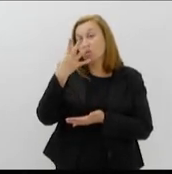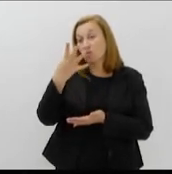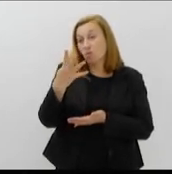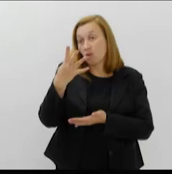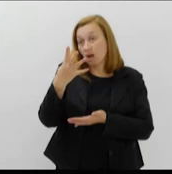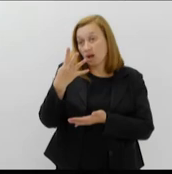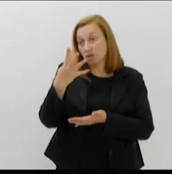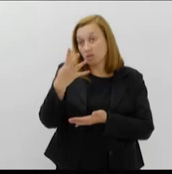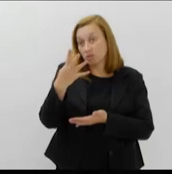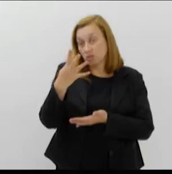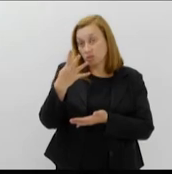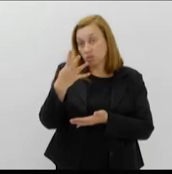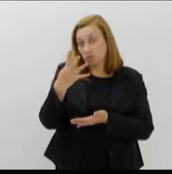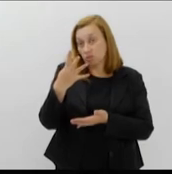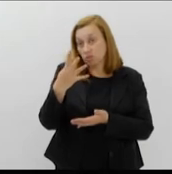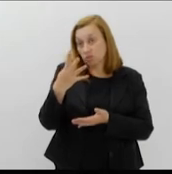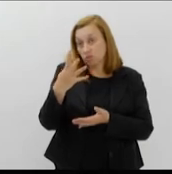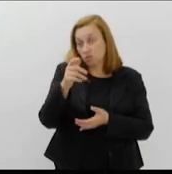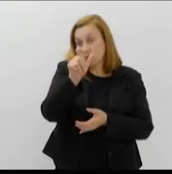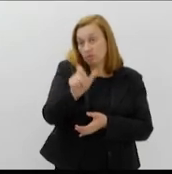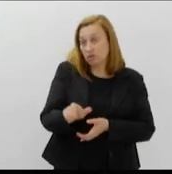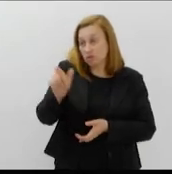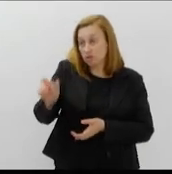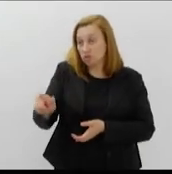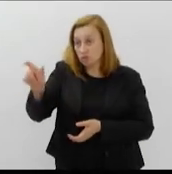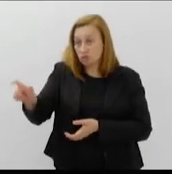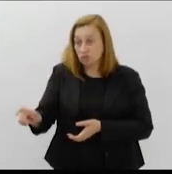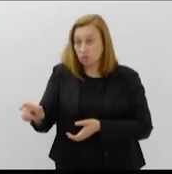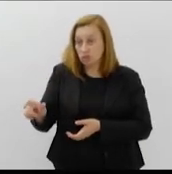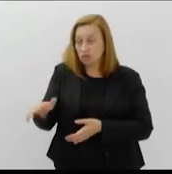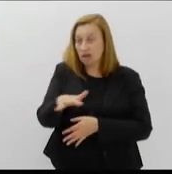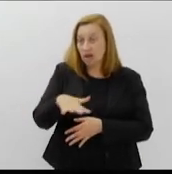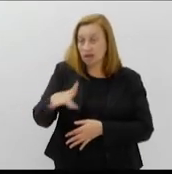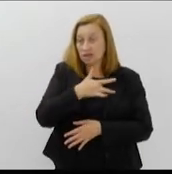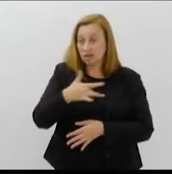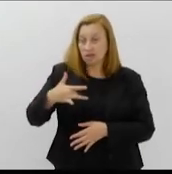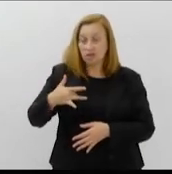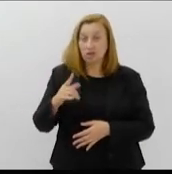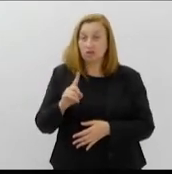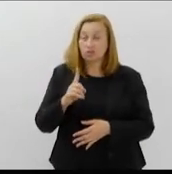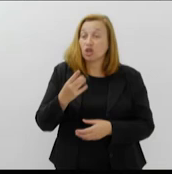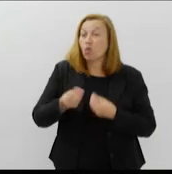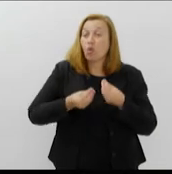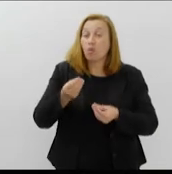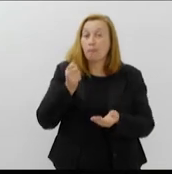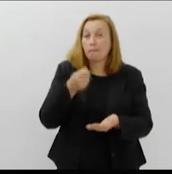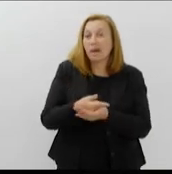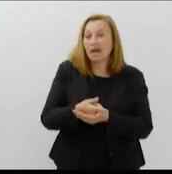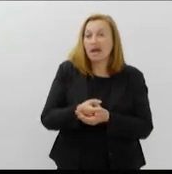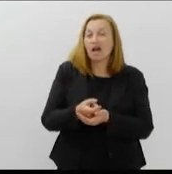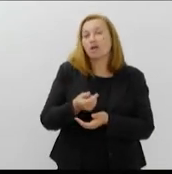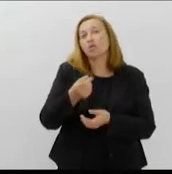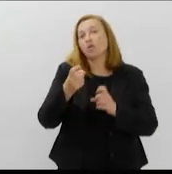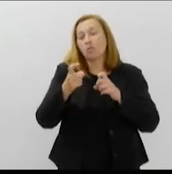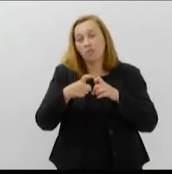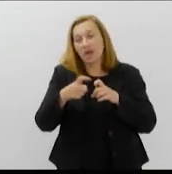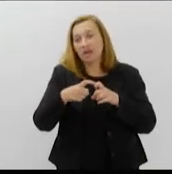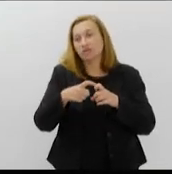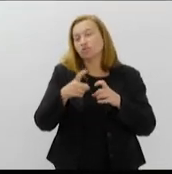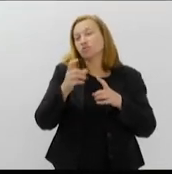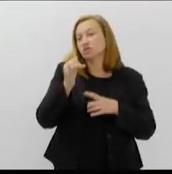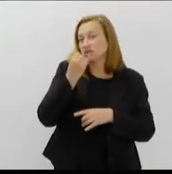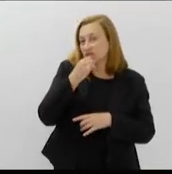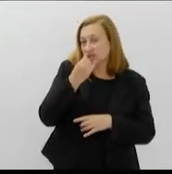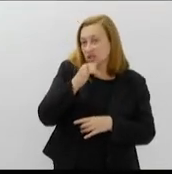agentes comunitários de saúde. Não cobre sequer o salário de um médico, o salário de um dentista, um salário